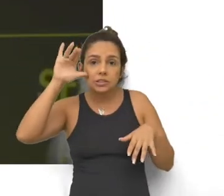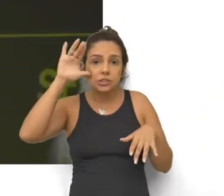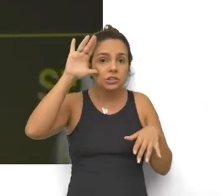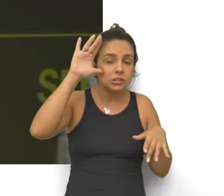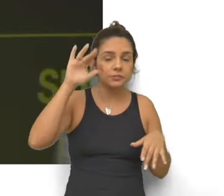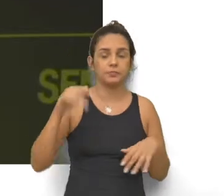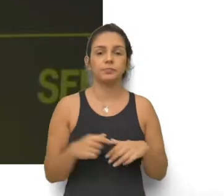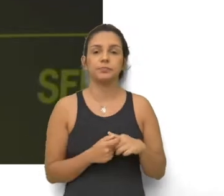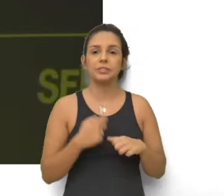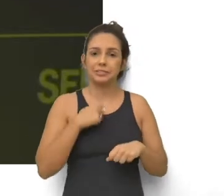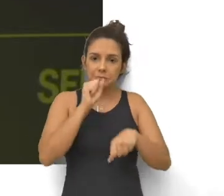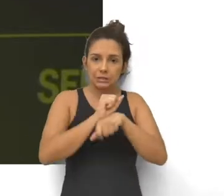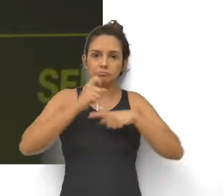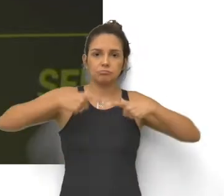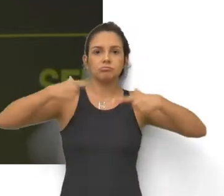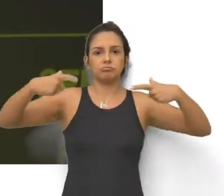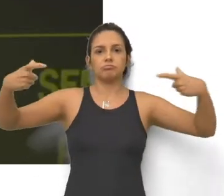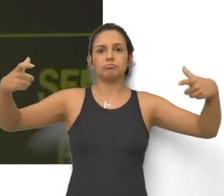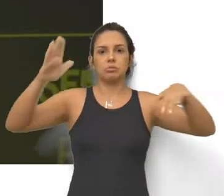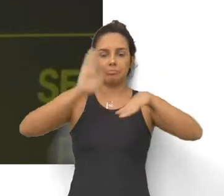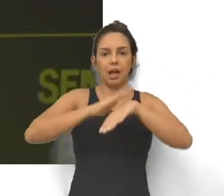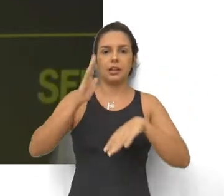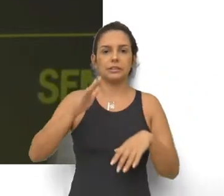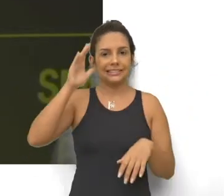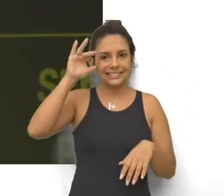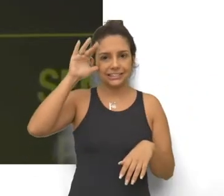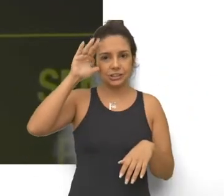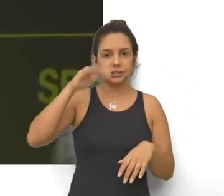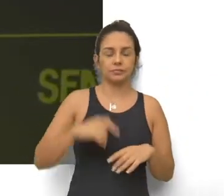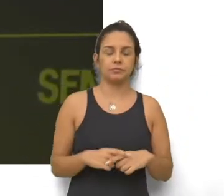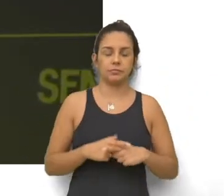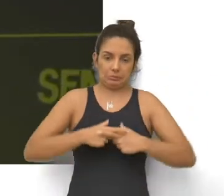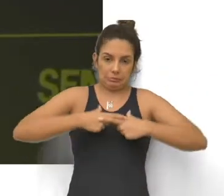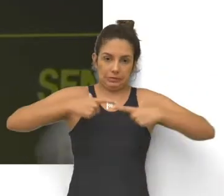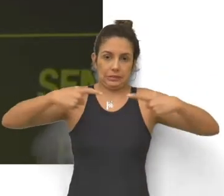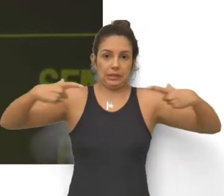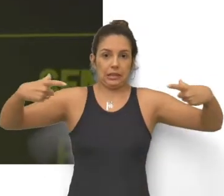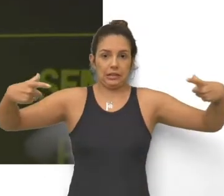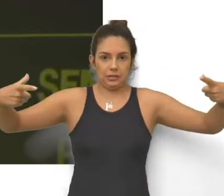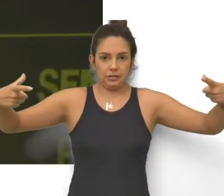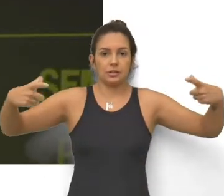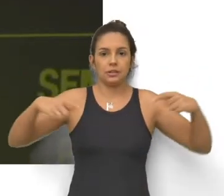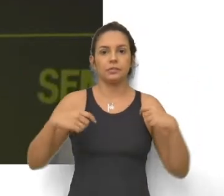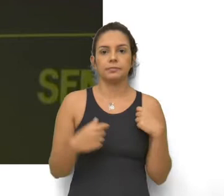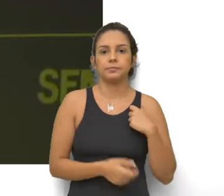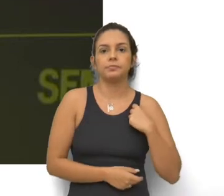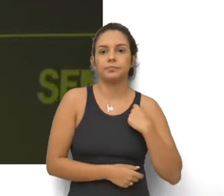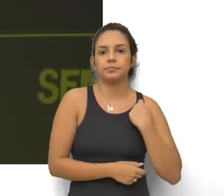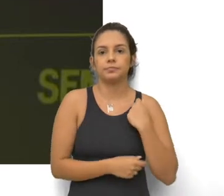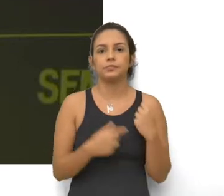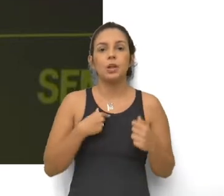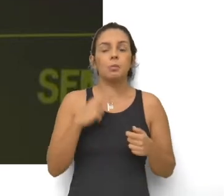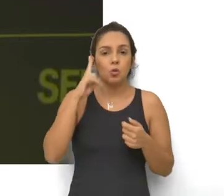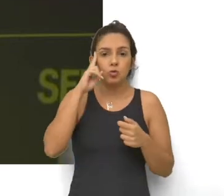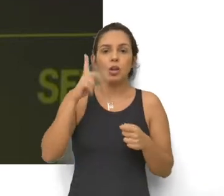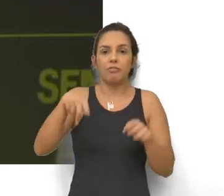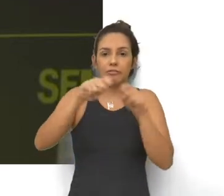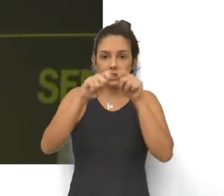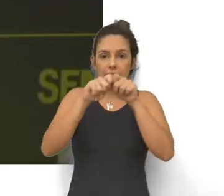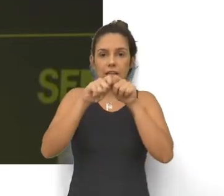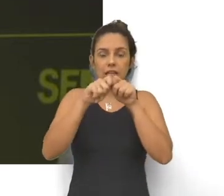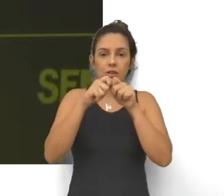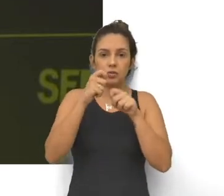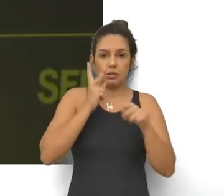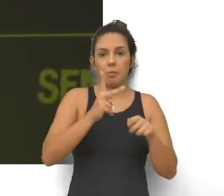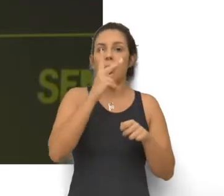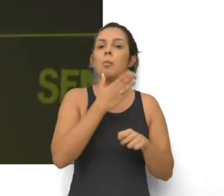Espero que cada vez mais a gente possa ampliar o espectro do Sempre um Papo. Meu sonho é fazer com que o